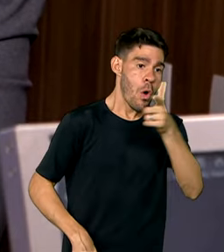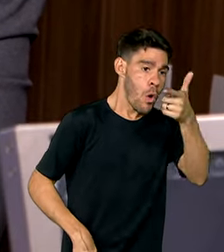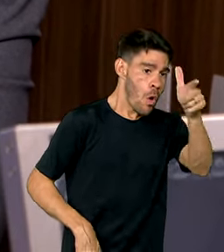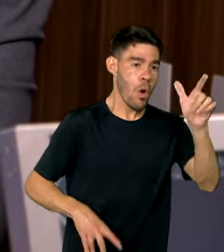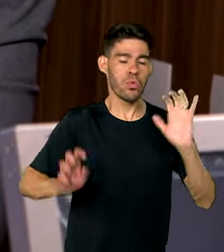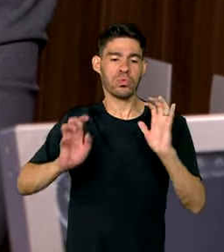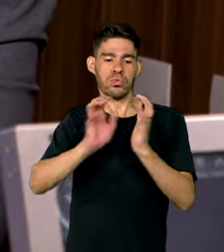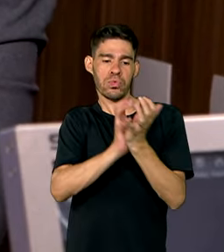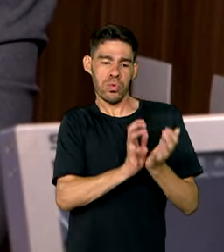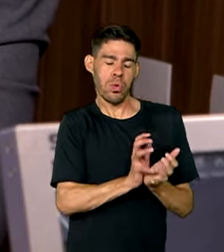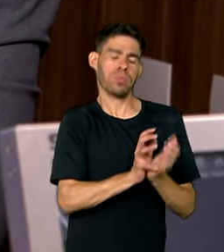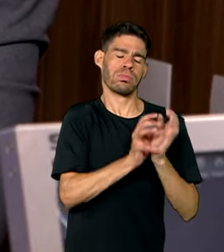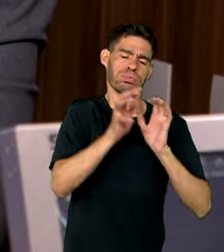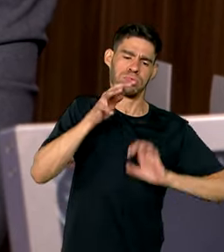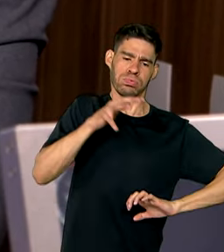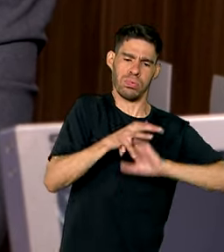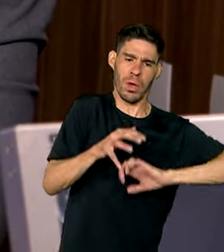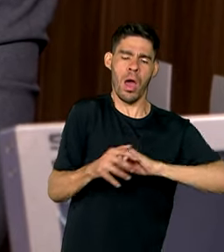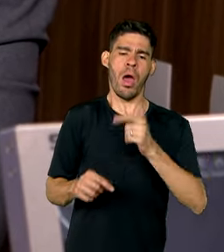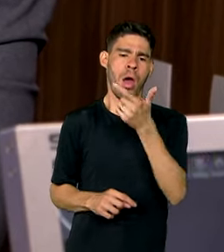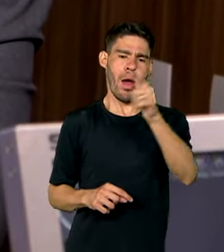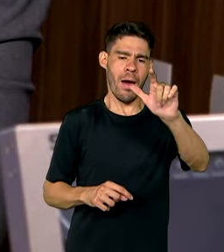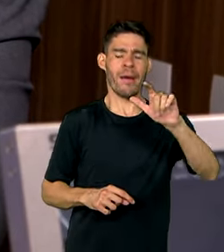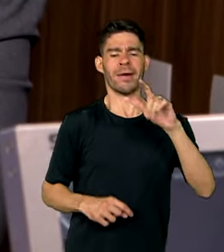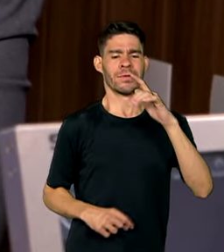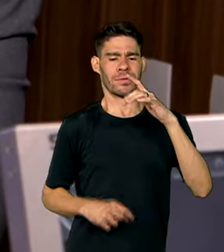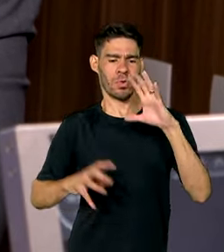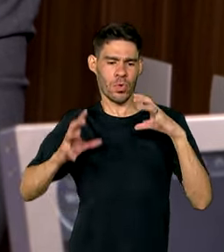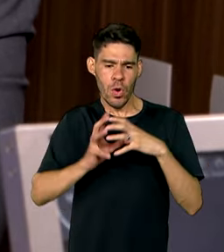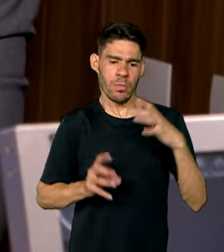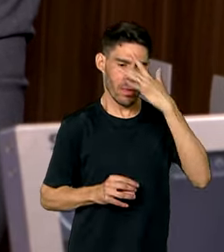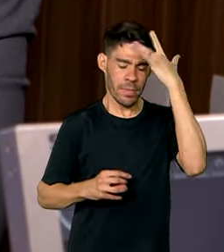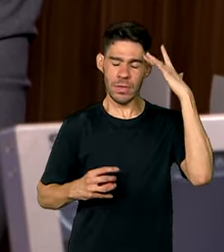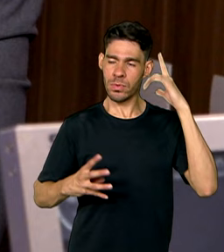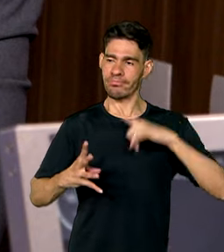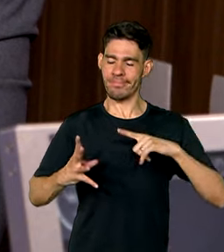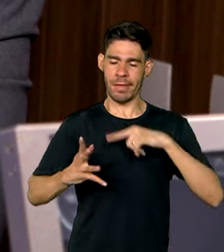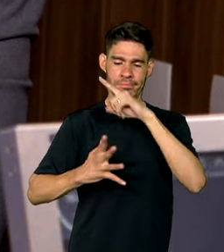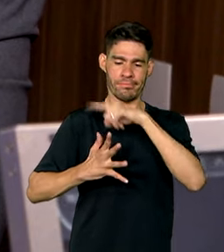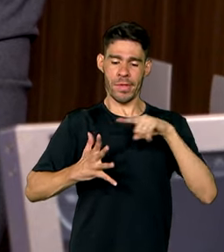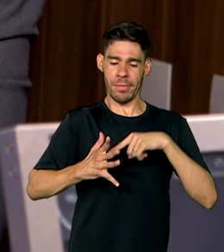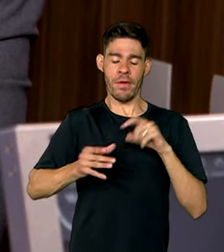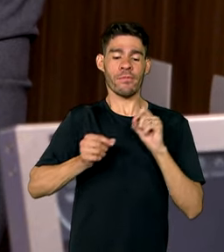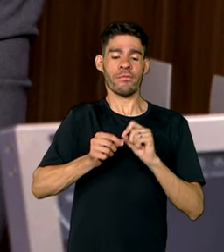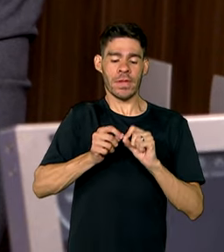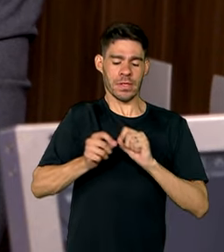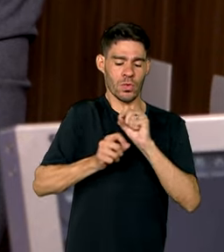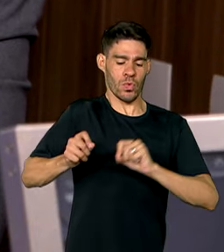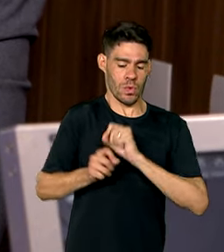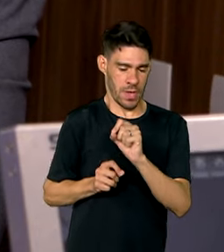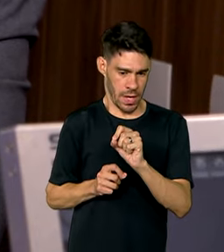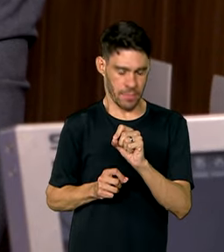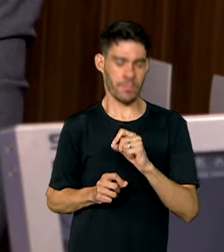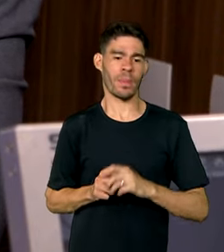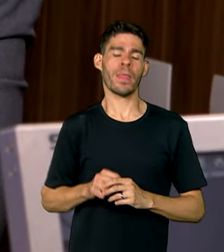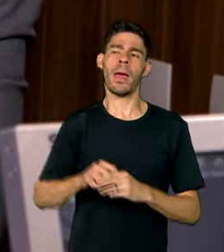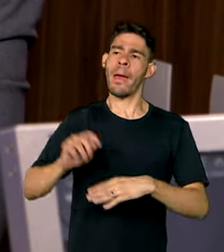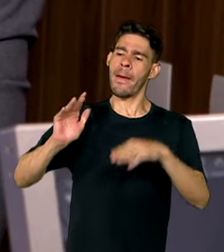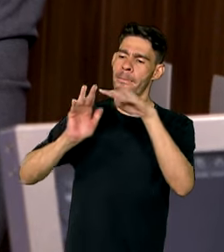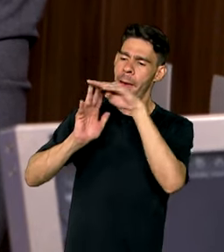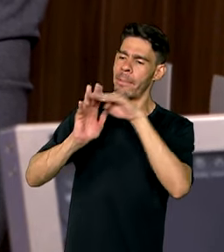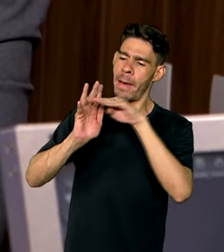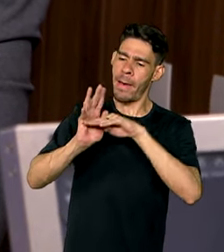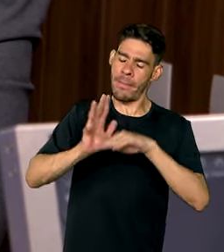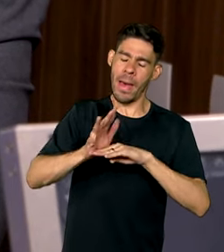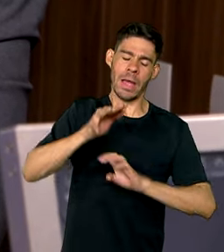dos outros grupos, das outras empresas, outros grupos de pessoas que estão fazendo aposta. Então, o que nós fizemos? Nós pegamos a lista das